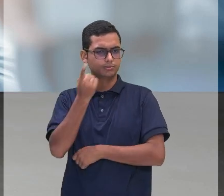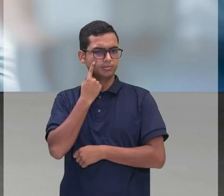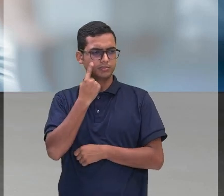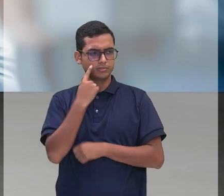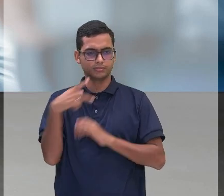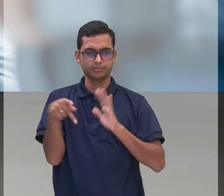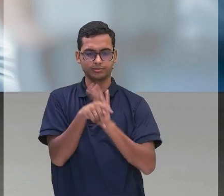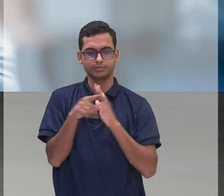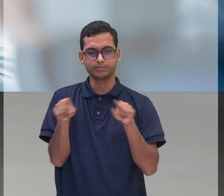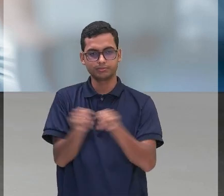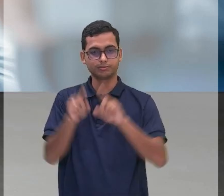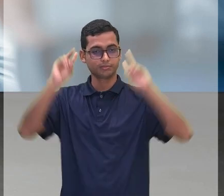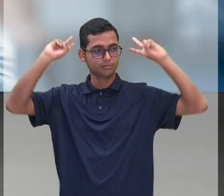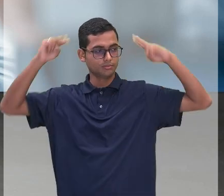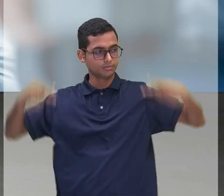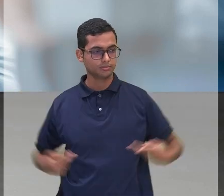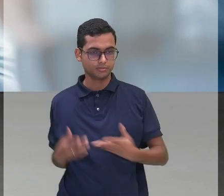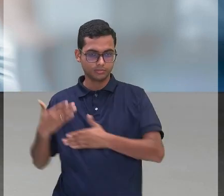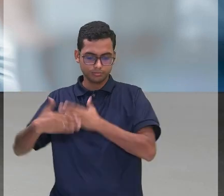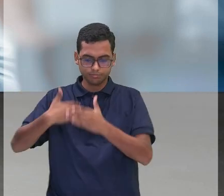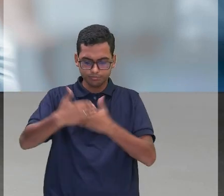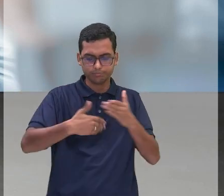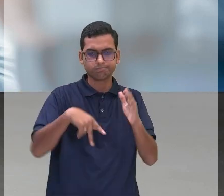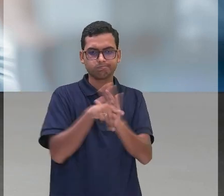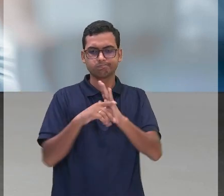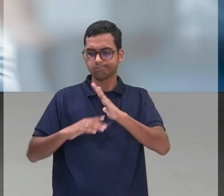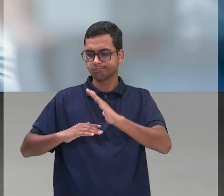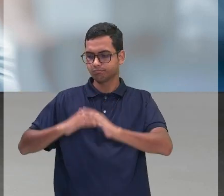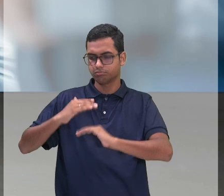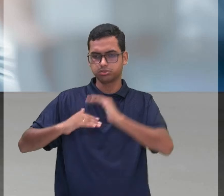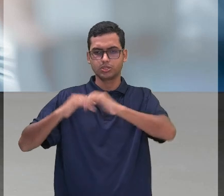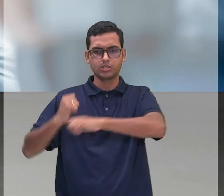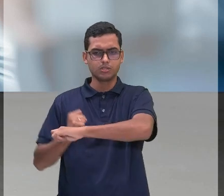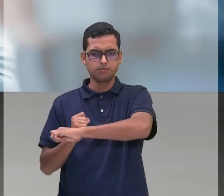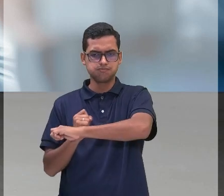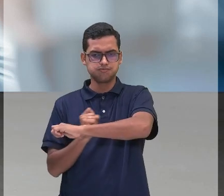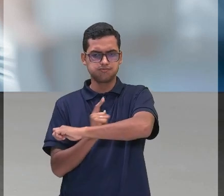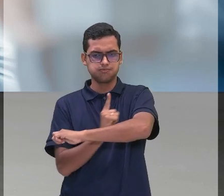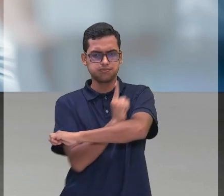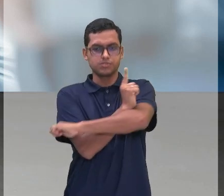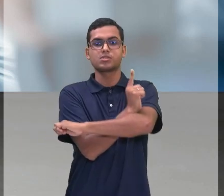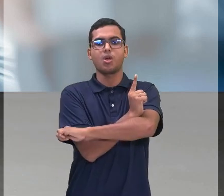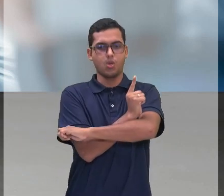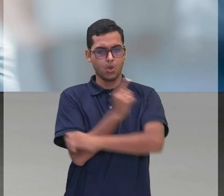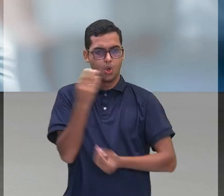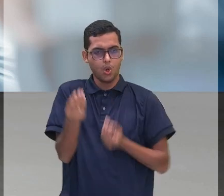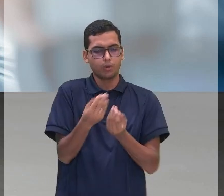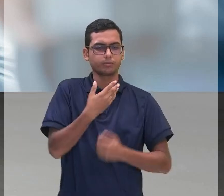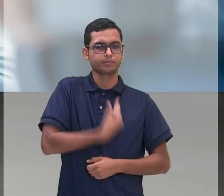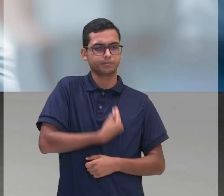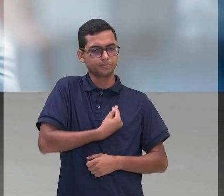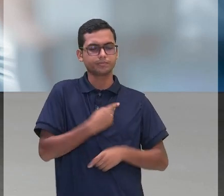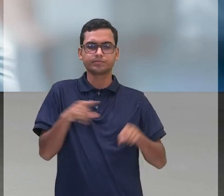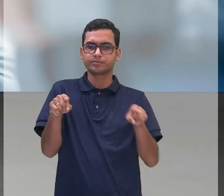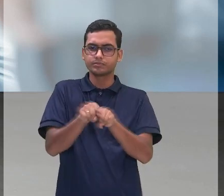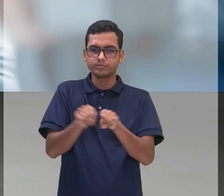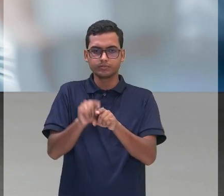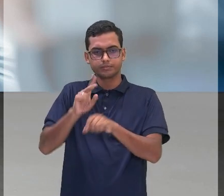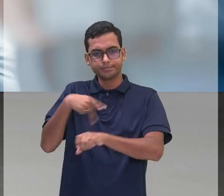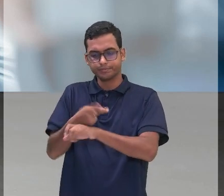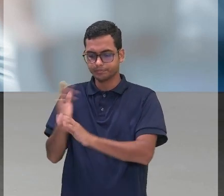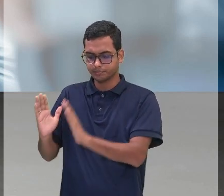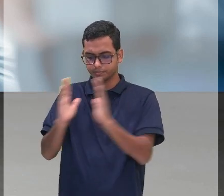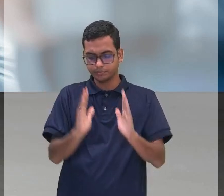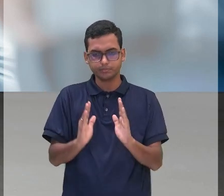homem ele vai ali evoluindo de acordo com o que ele tem naquele ambiente, né? A gente viu que depois da terra a gente tem